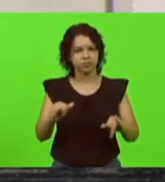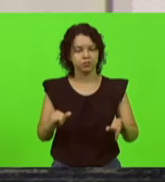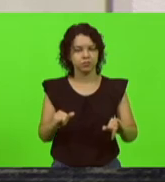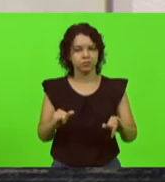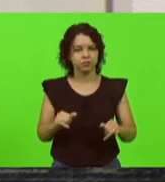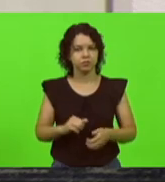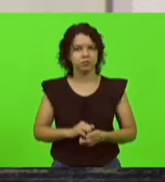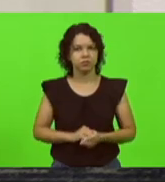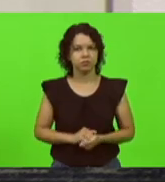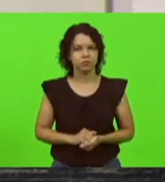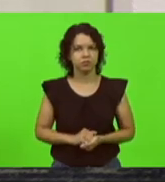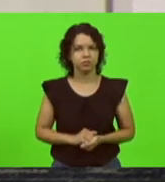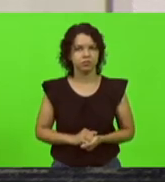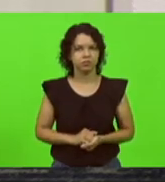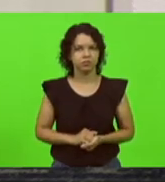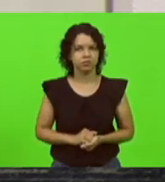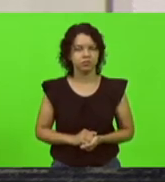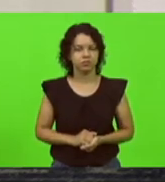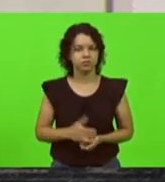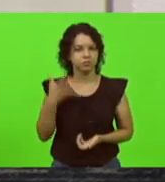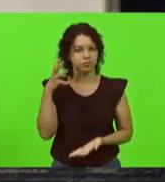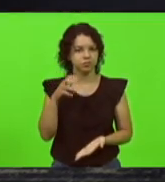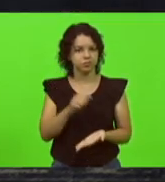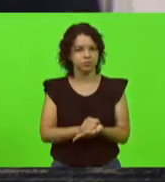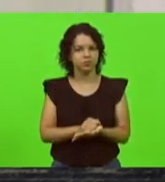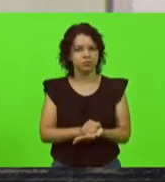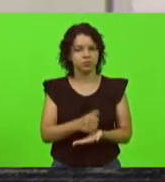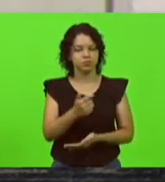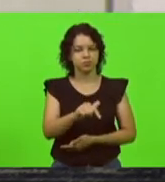temos nenhum deputado inscrito.